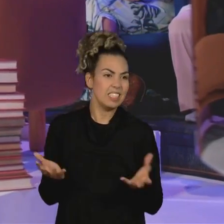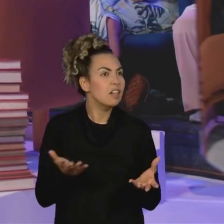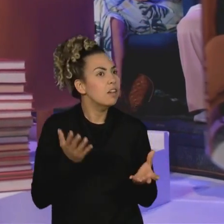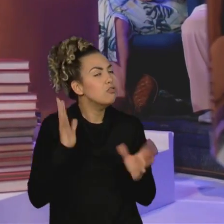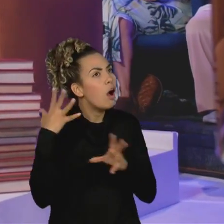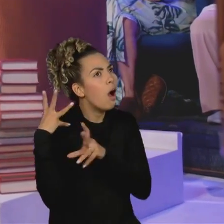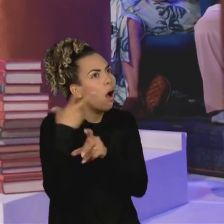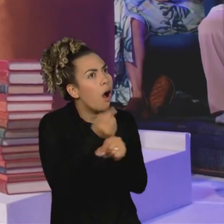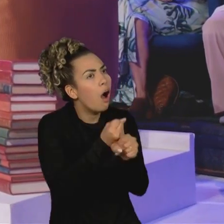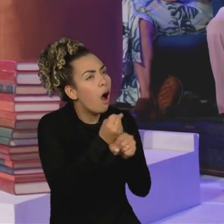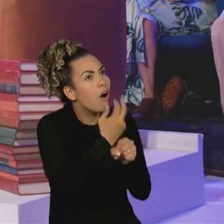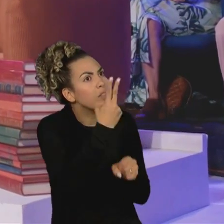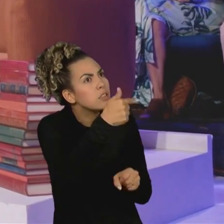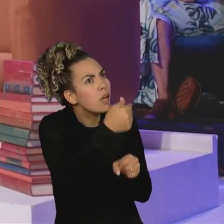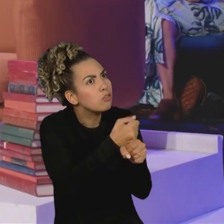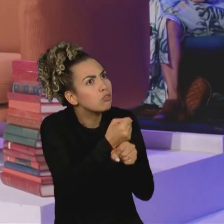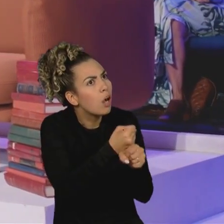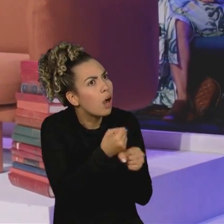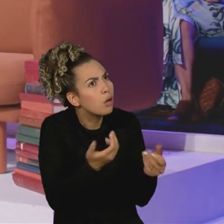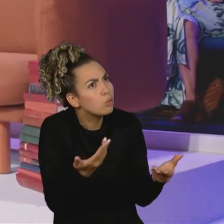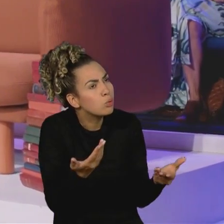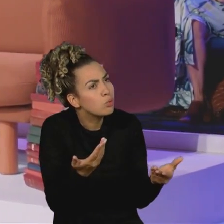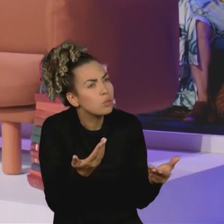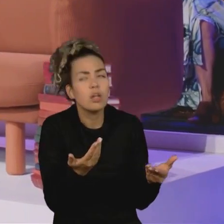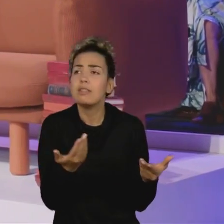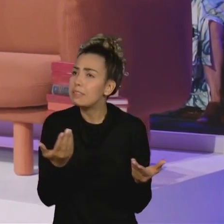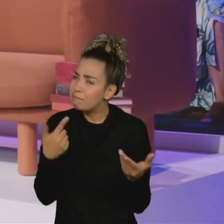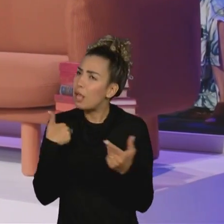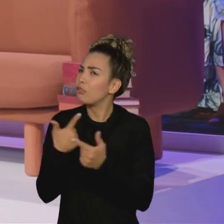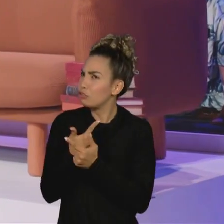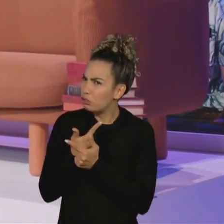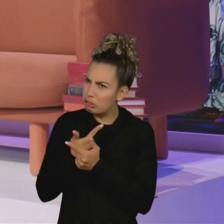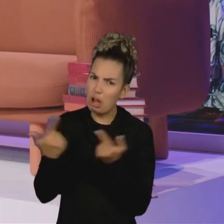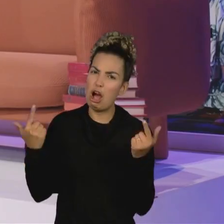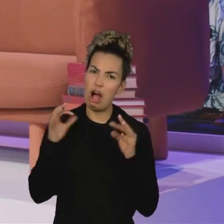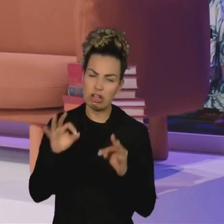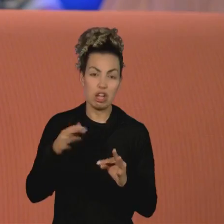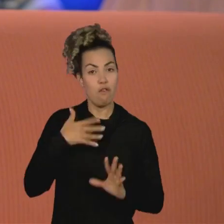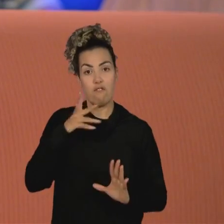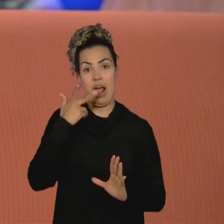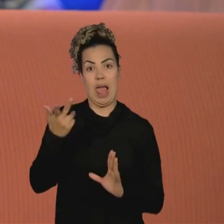né? Bom, nossa. Eu dei uma sorte enorme, eu não vou contar que ela vai ficar chateada, mas eu dei uma sorte enorme.